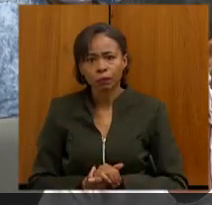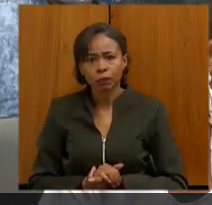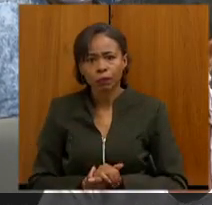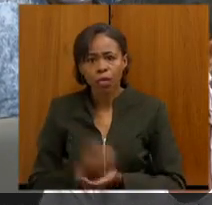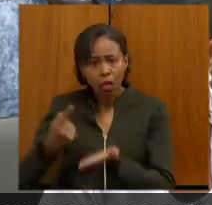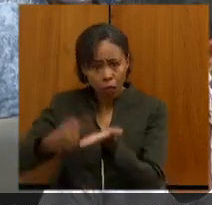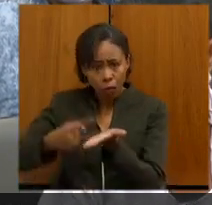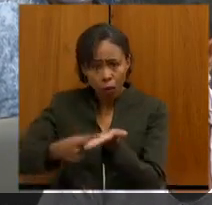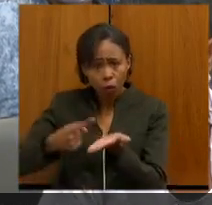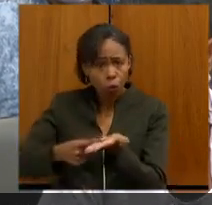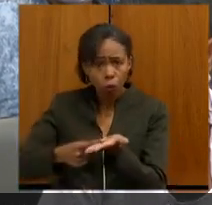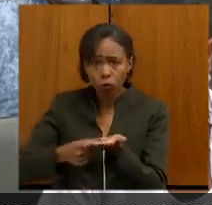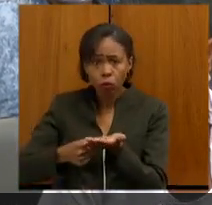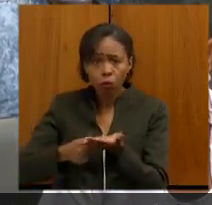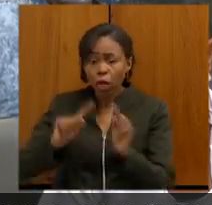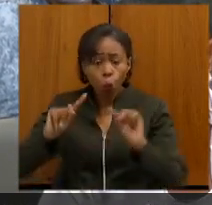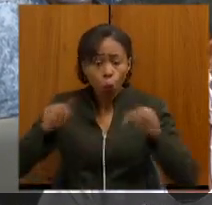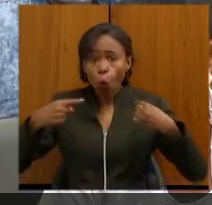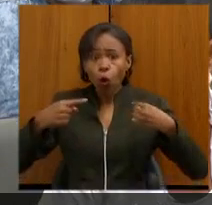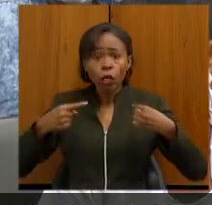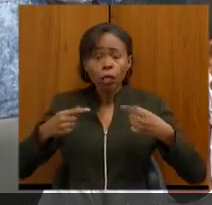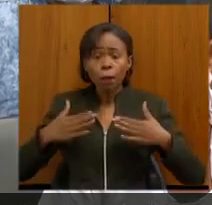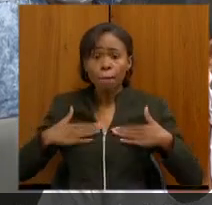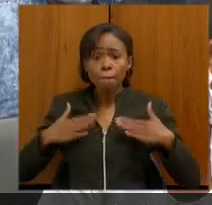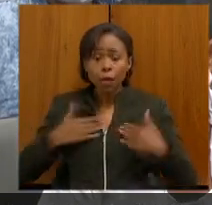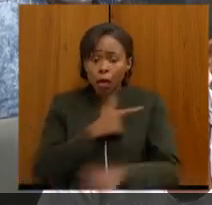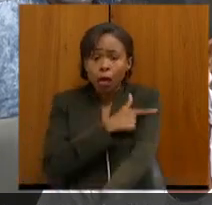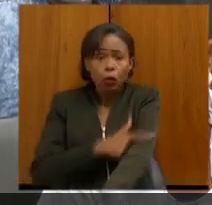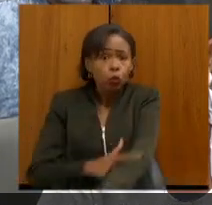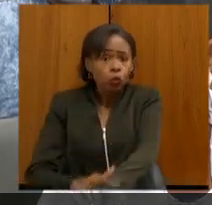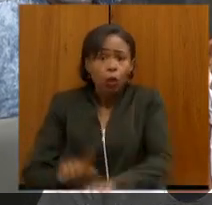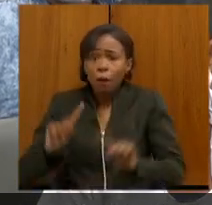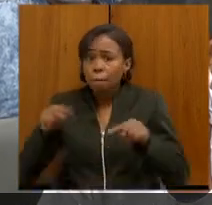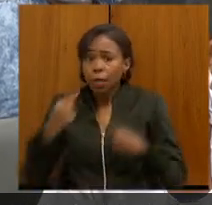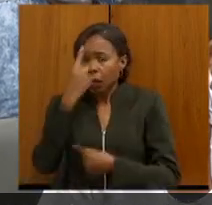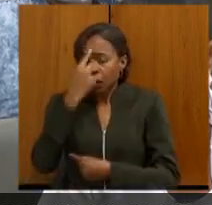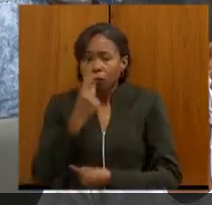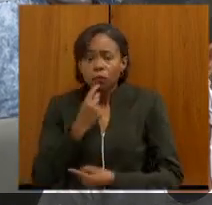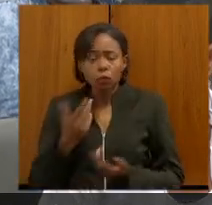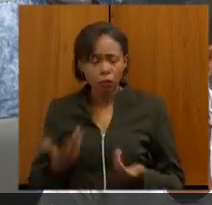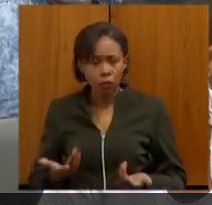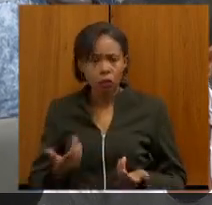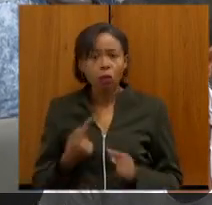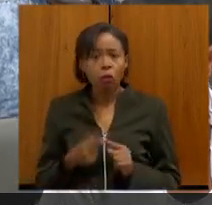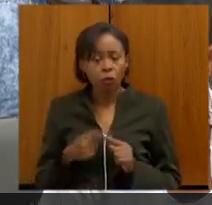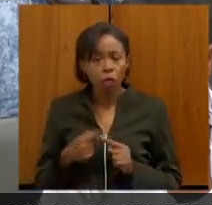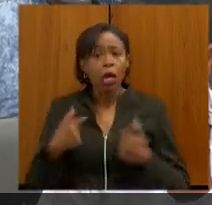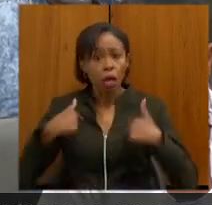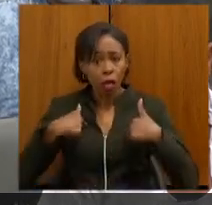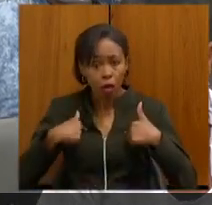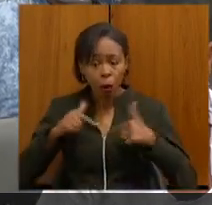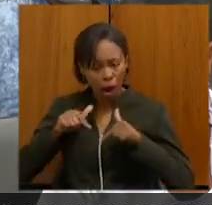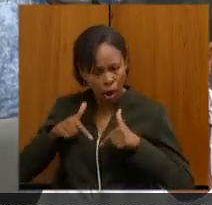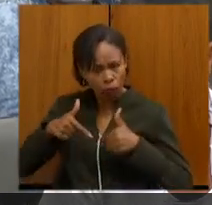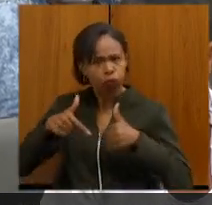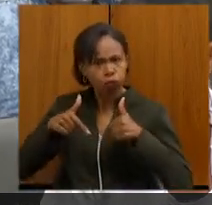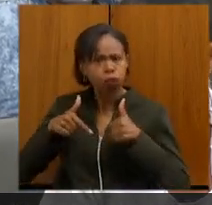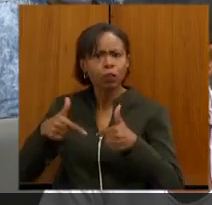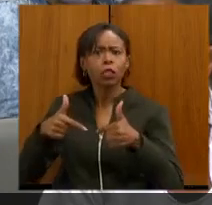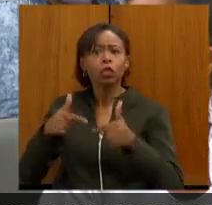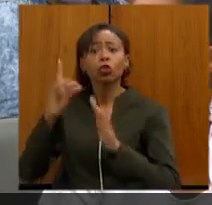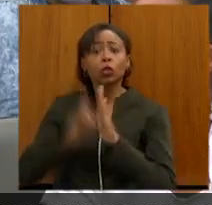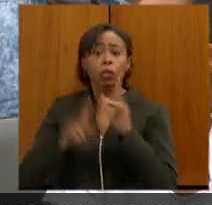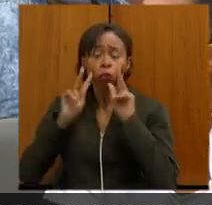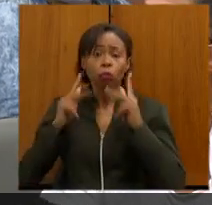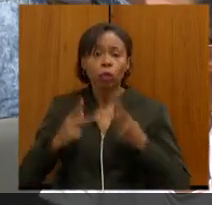e esse é um acordo que fere o meu caráter minha índole porque hoje eu venho me considero um ativista dos Direitos Humanos Então eu tenho que